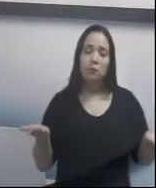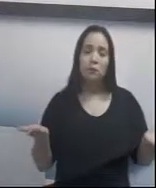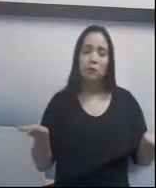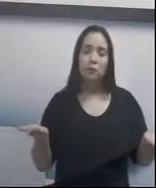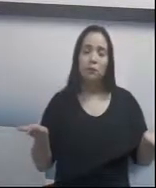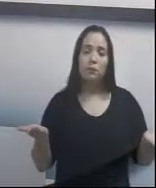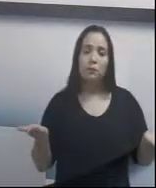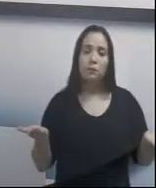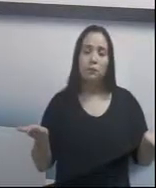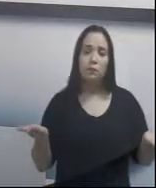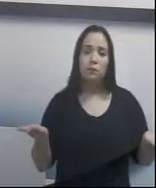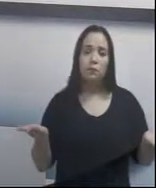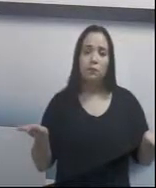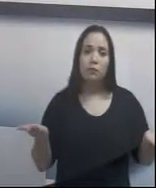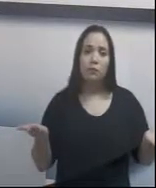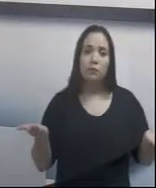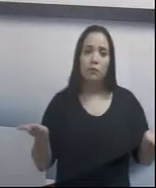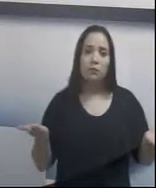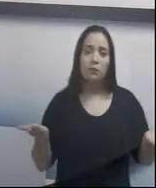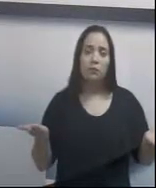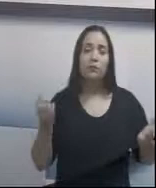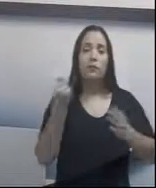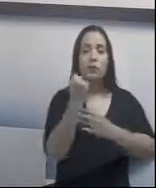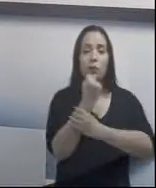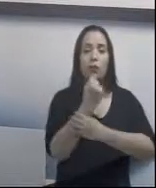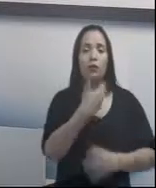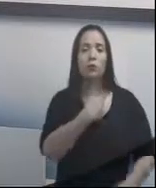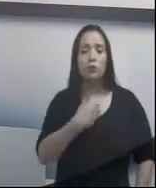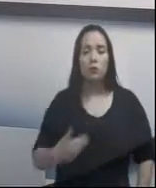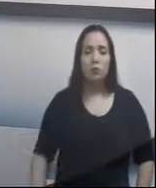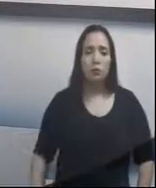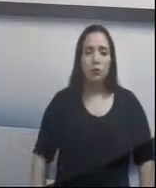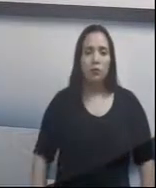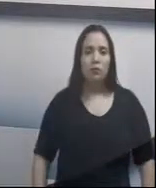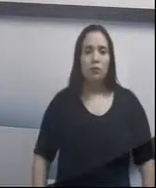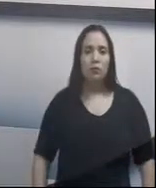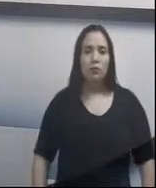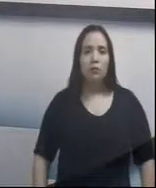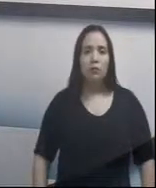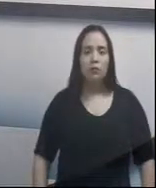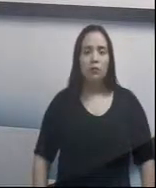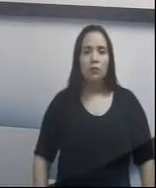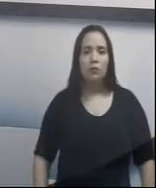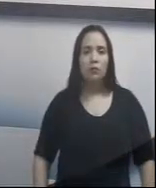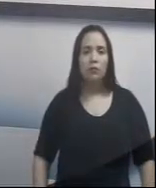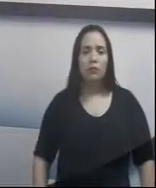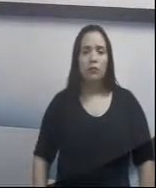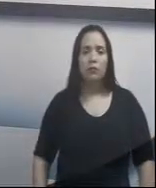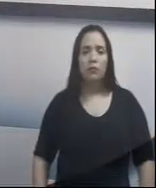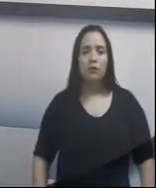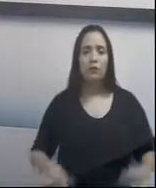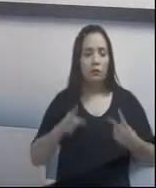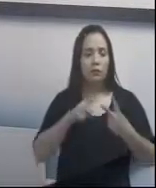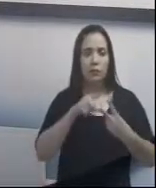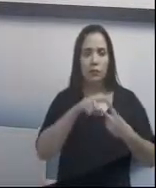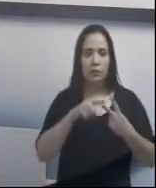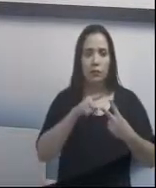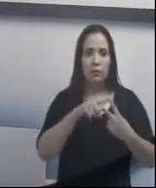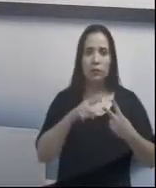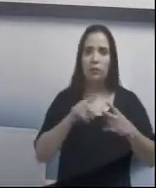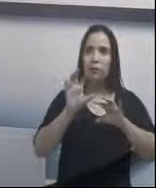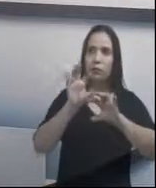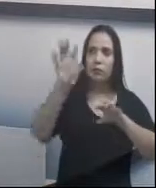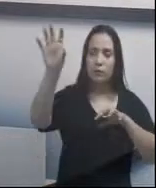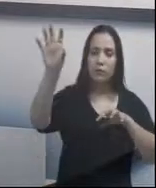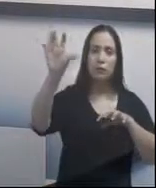É que a segurança pública, o aparato de segurança pública desses 2 estados, desses 2